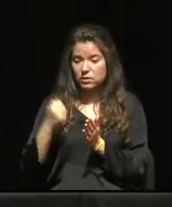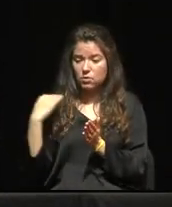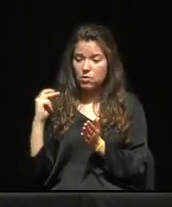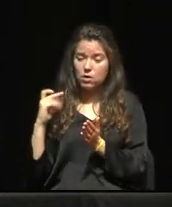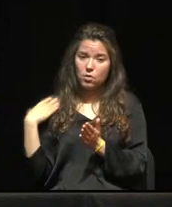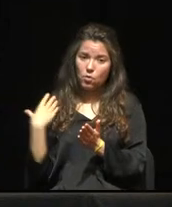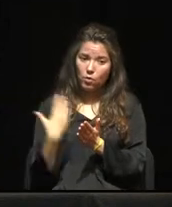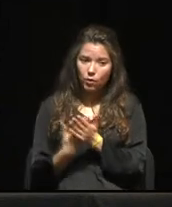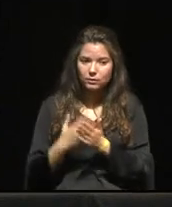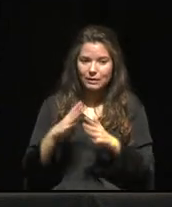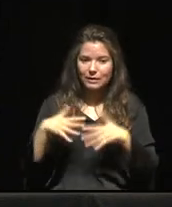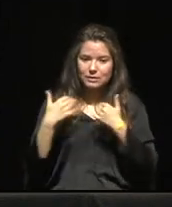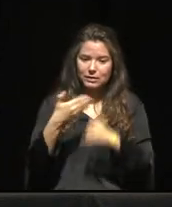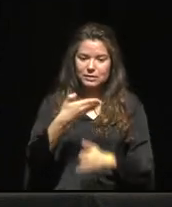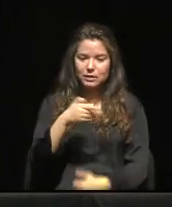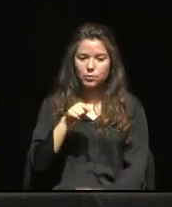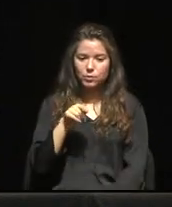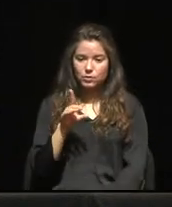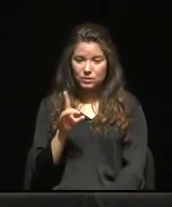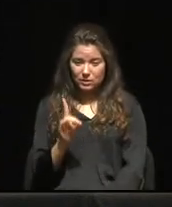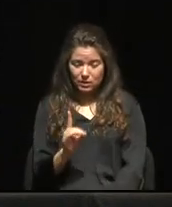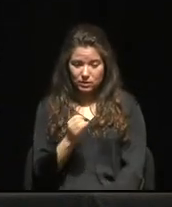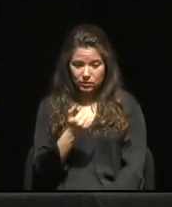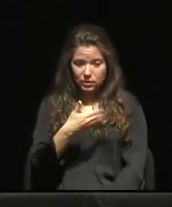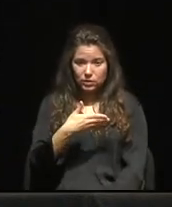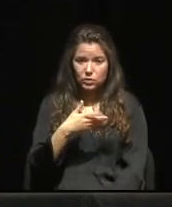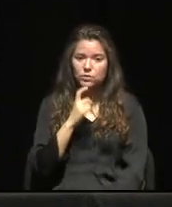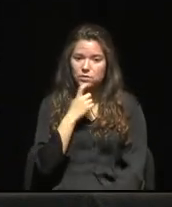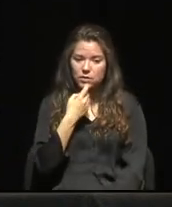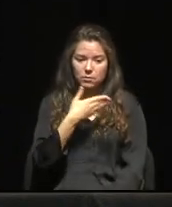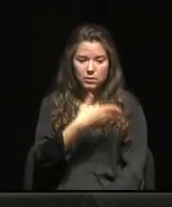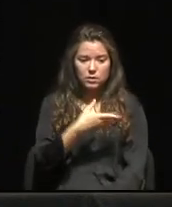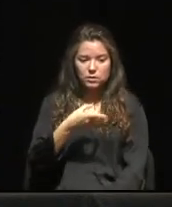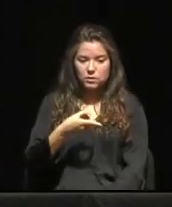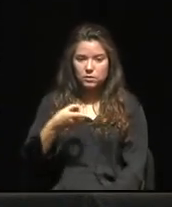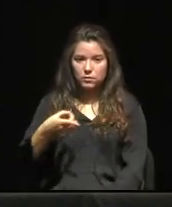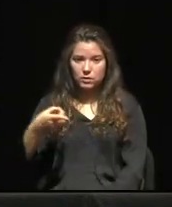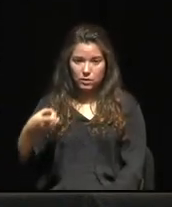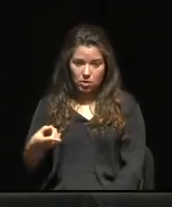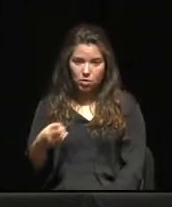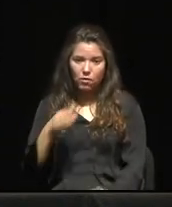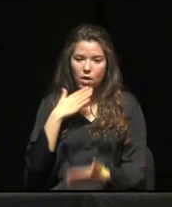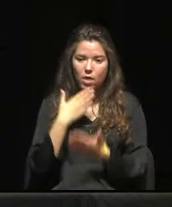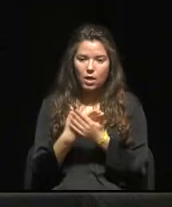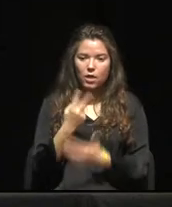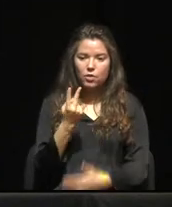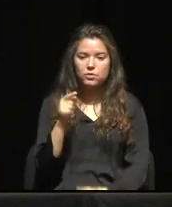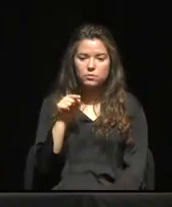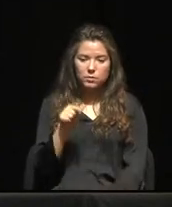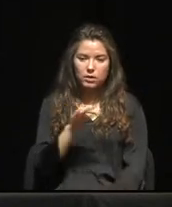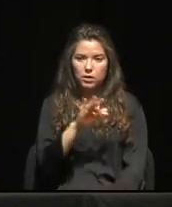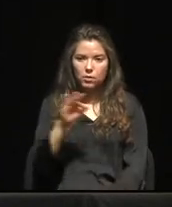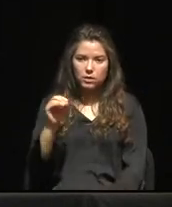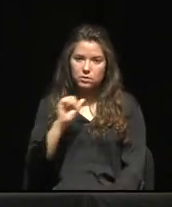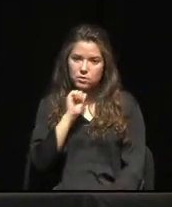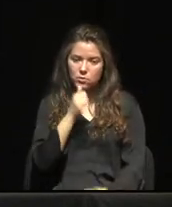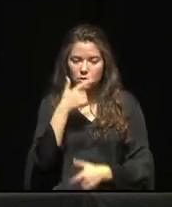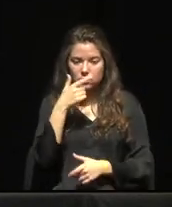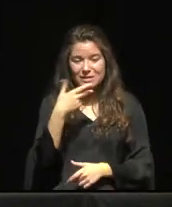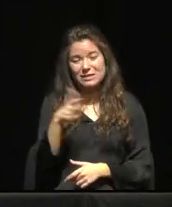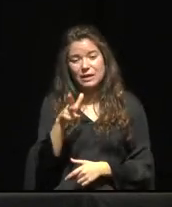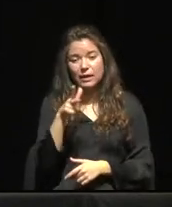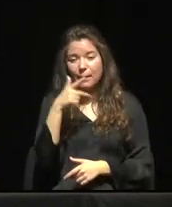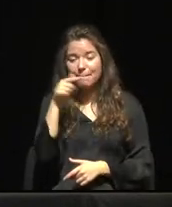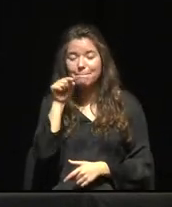depois do aval da magnitude 7.6 que em 21 de setembro de 1999 causou 2400 mortes e cerca de 100.000